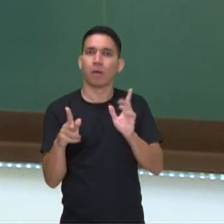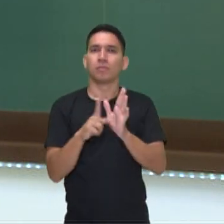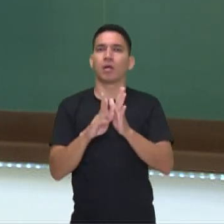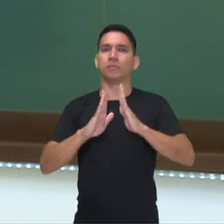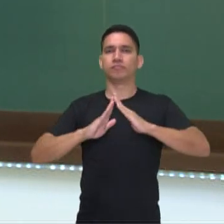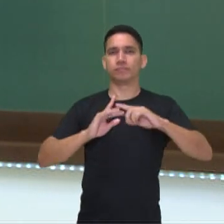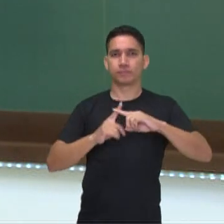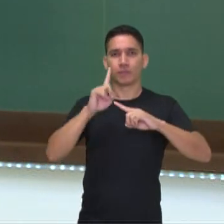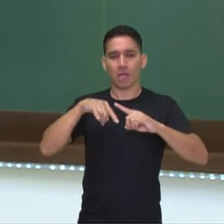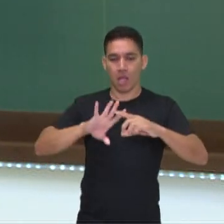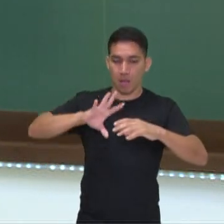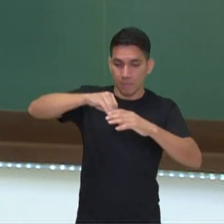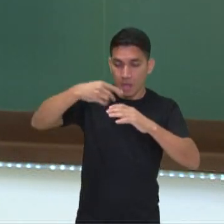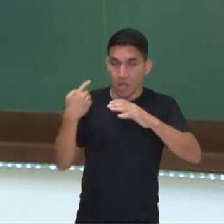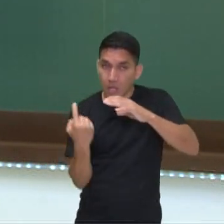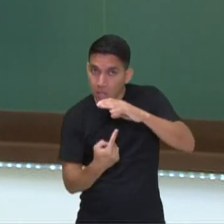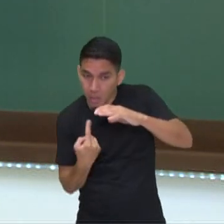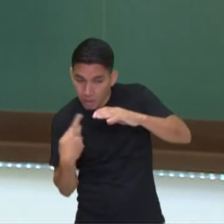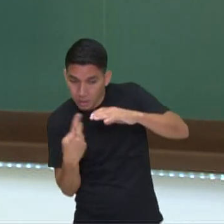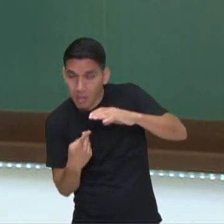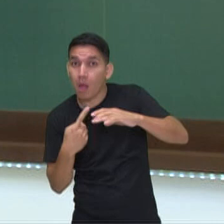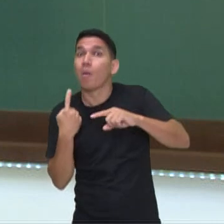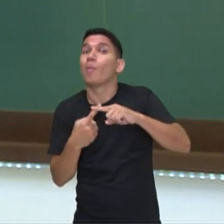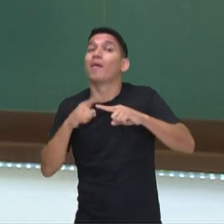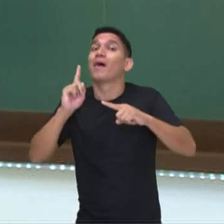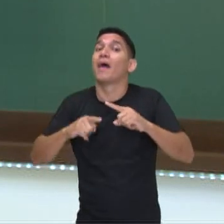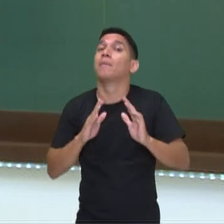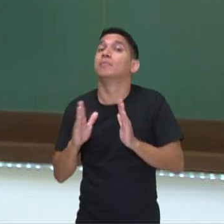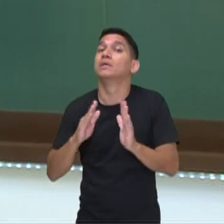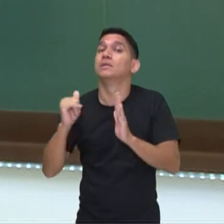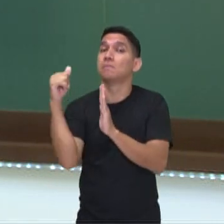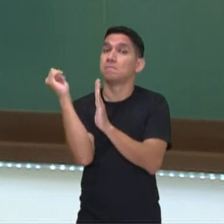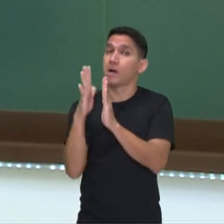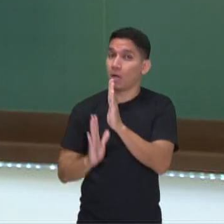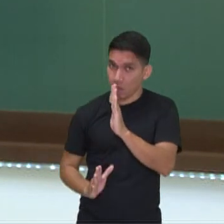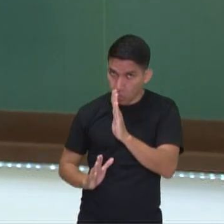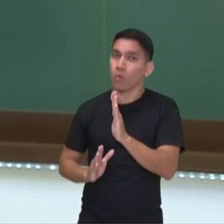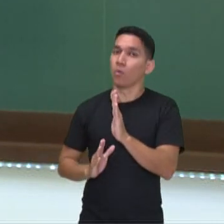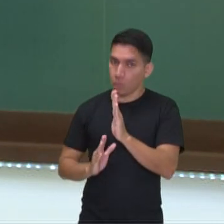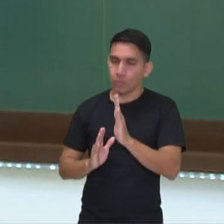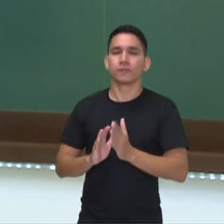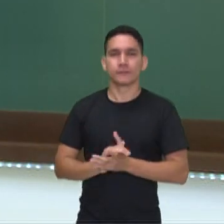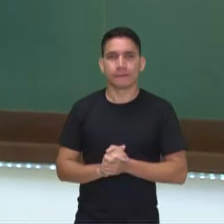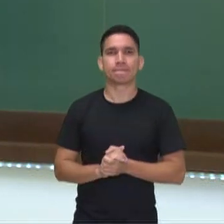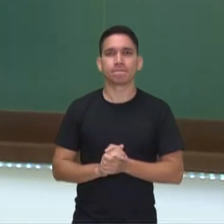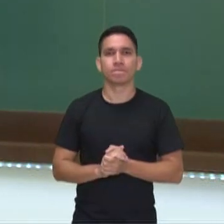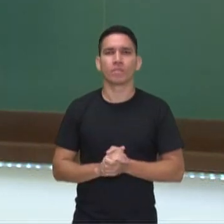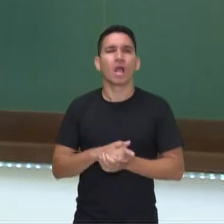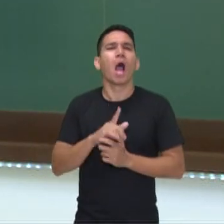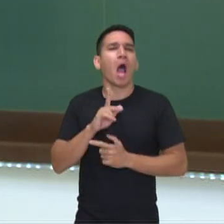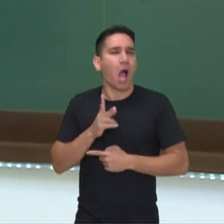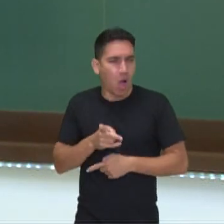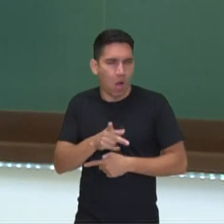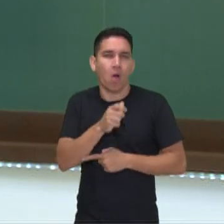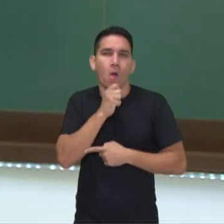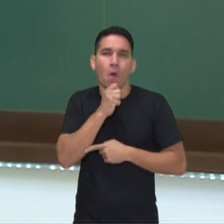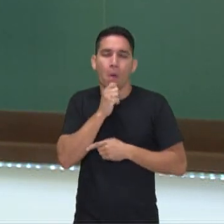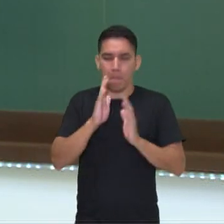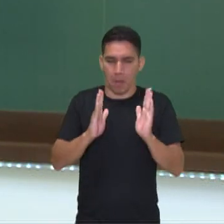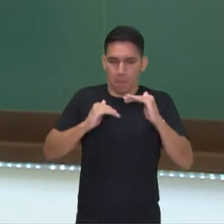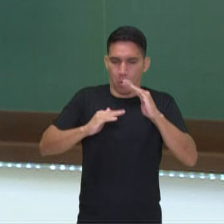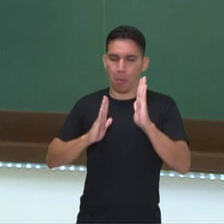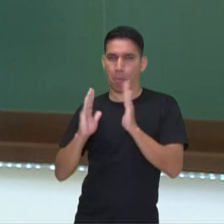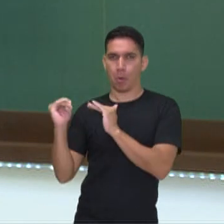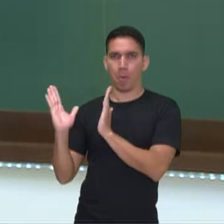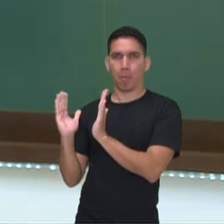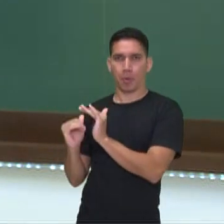espaço interno, que é uma caracterização barroca, não é? E ainda um pouco quadradinha. A gente surge a